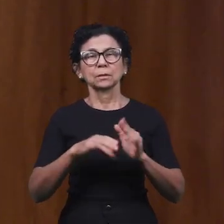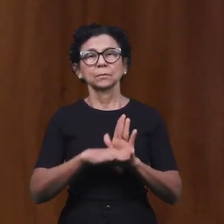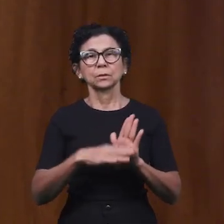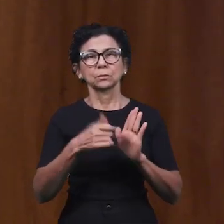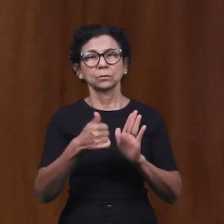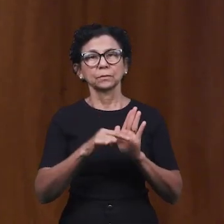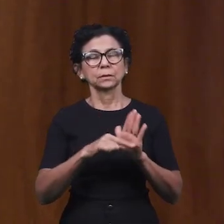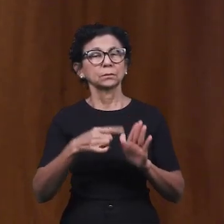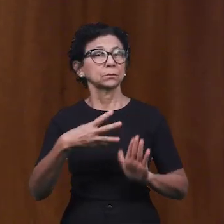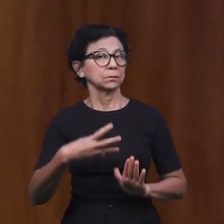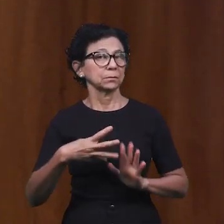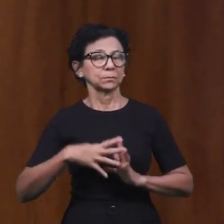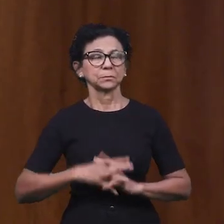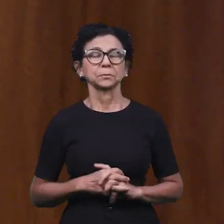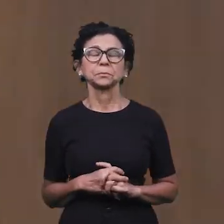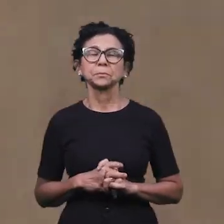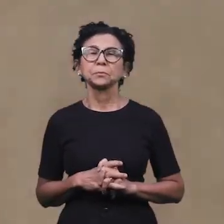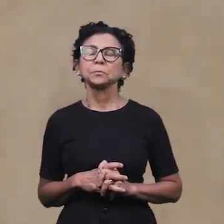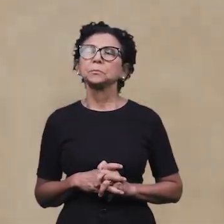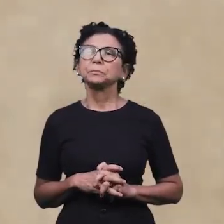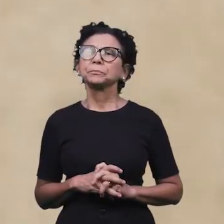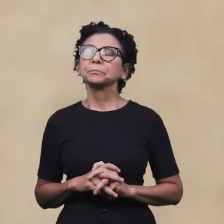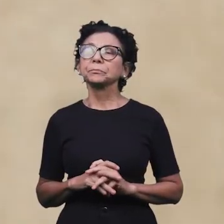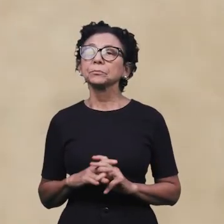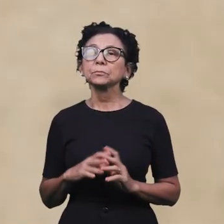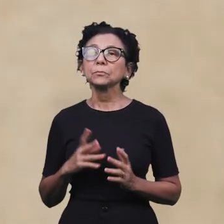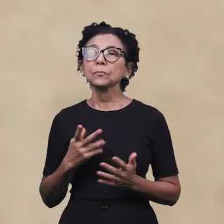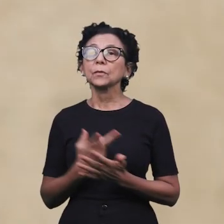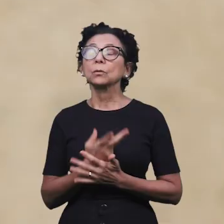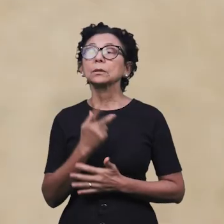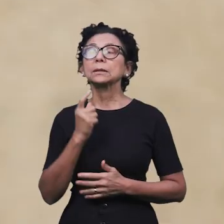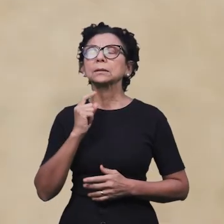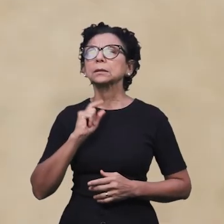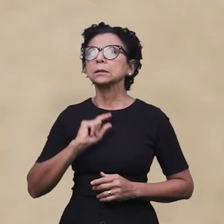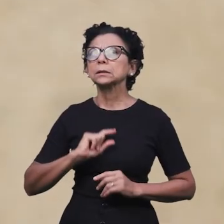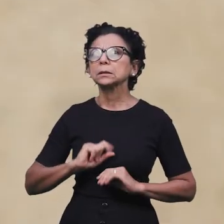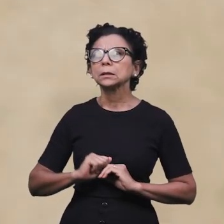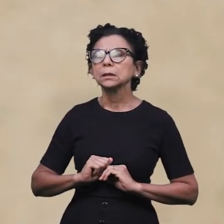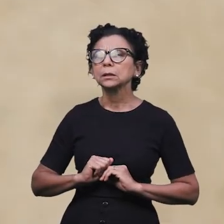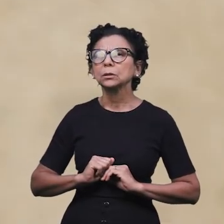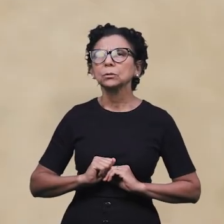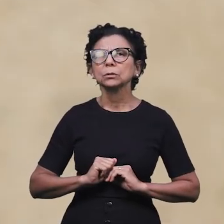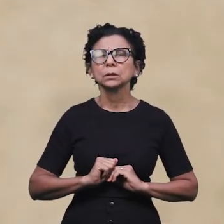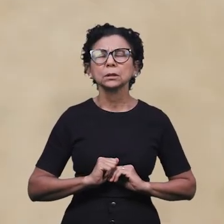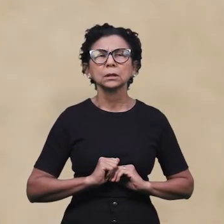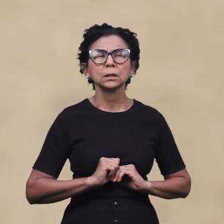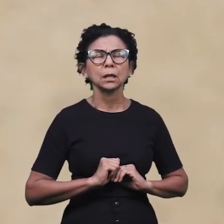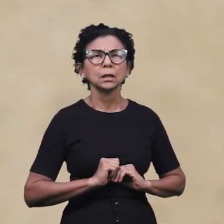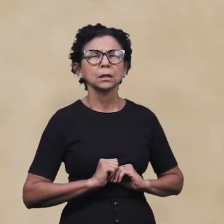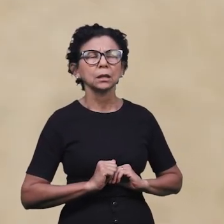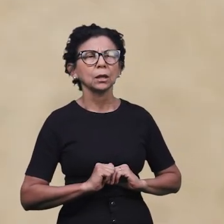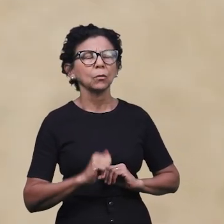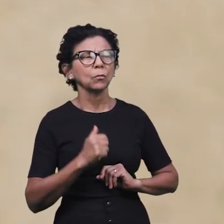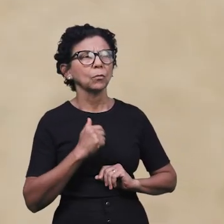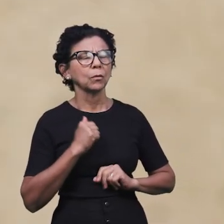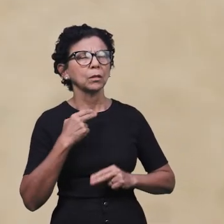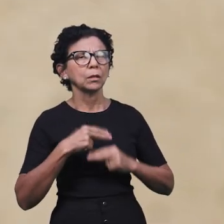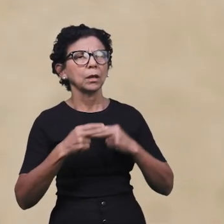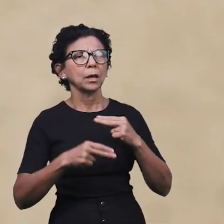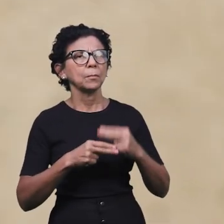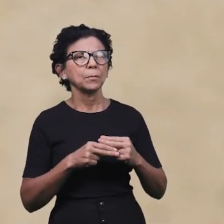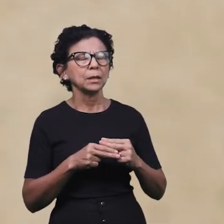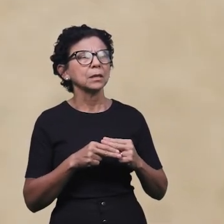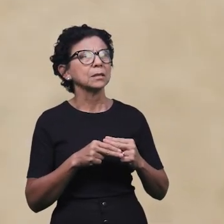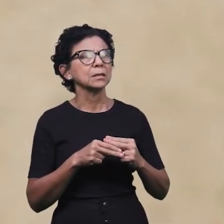versículo 4, que diz assim: E sucedeu que, ouvindo eu estas palavras, assentei-me e chorei,